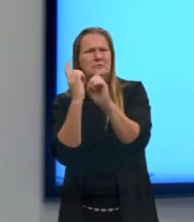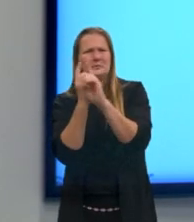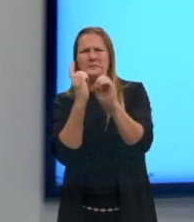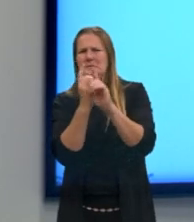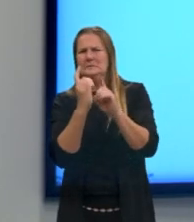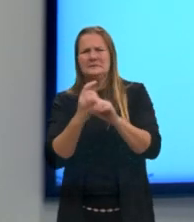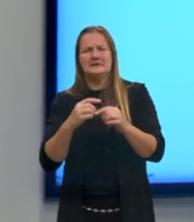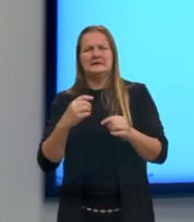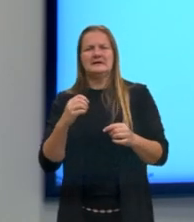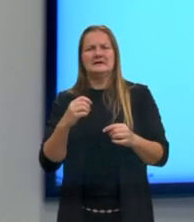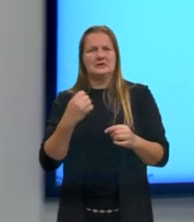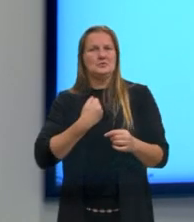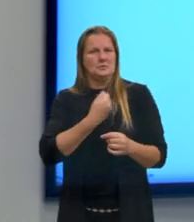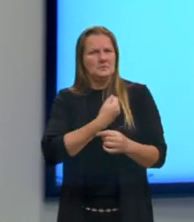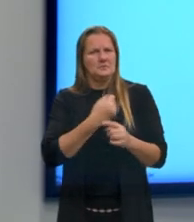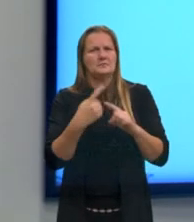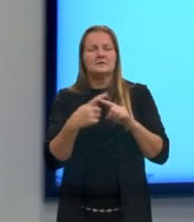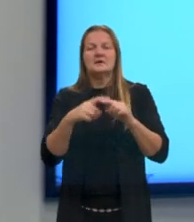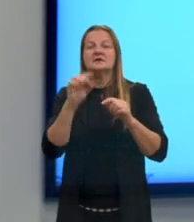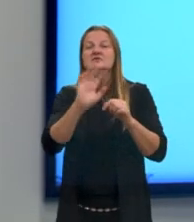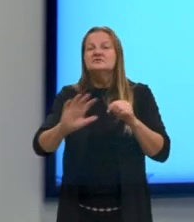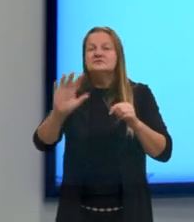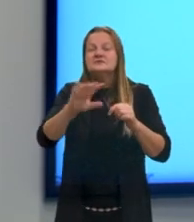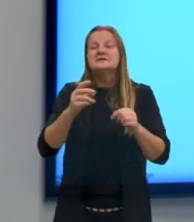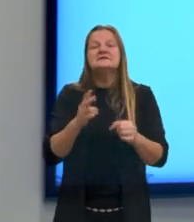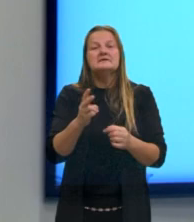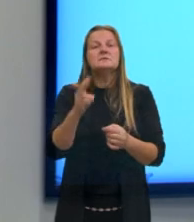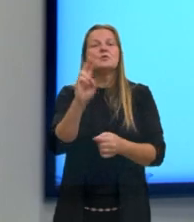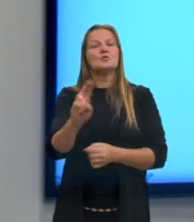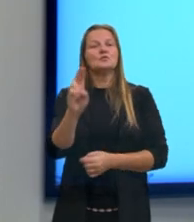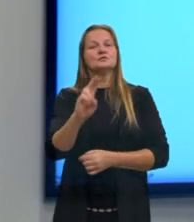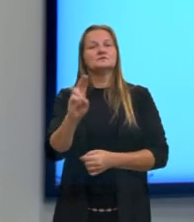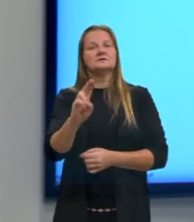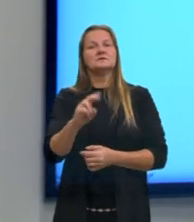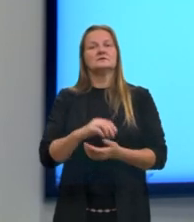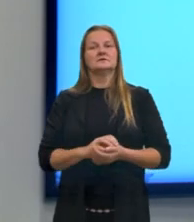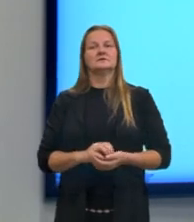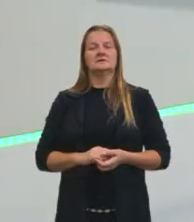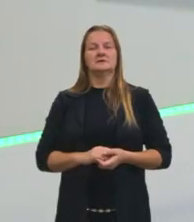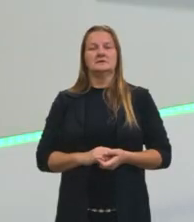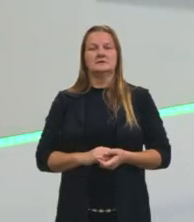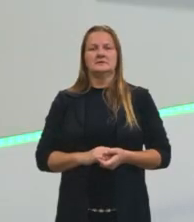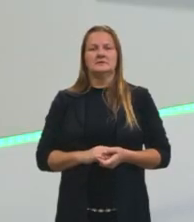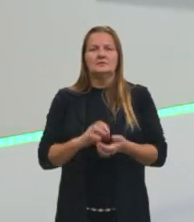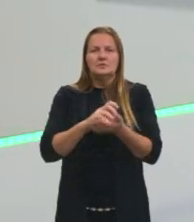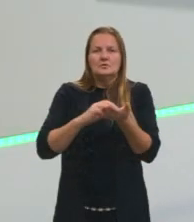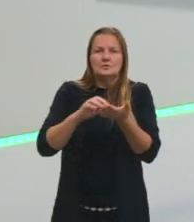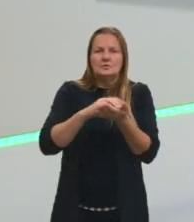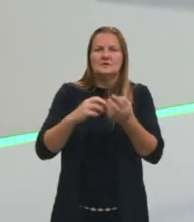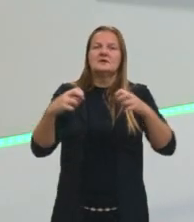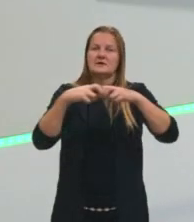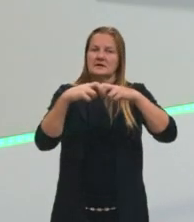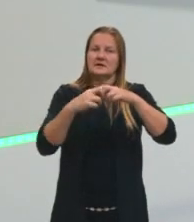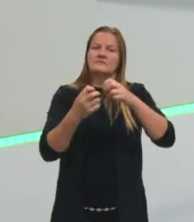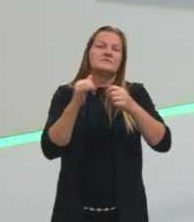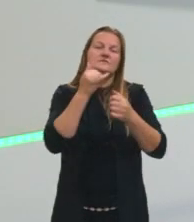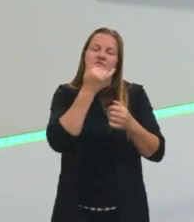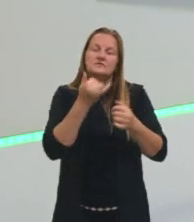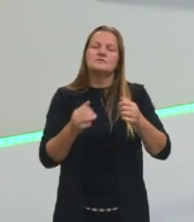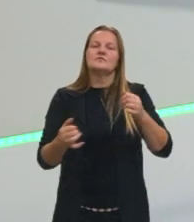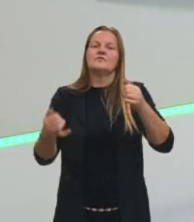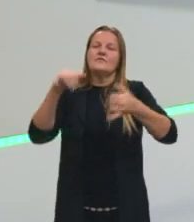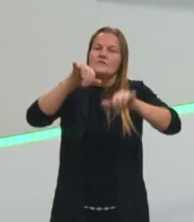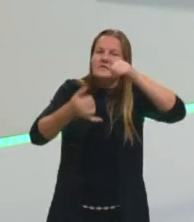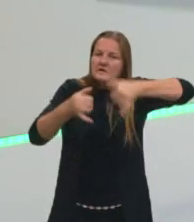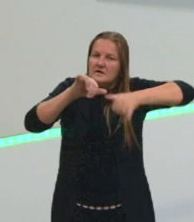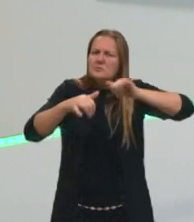esse valor porque geralmente a eu sempre usa em notação científica nos cálculos em química né Não